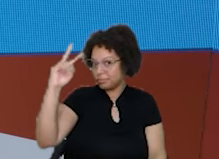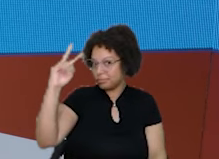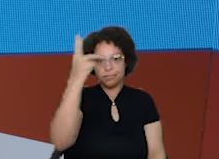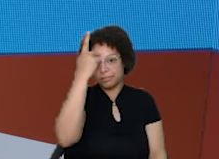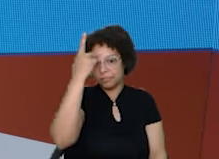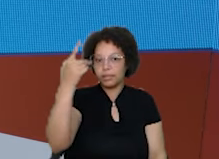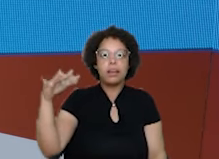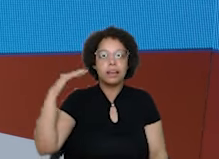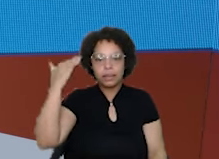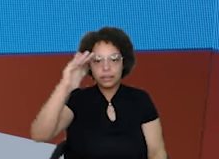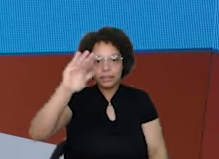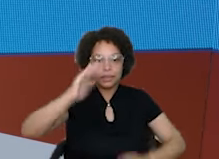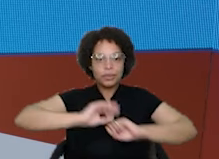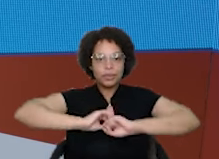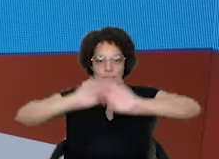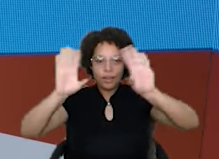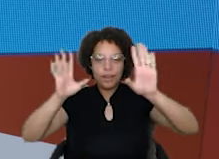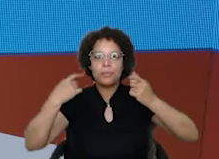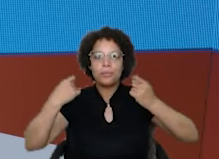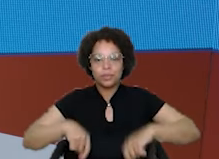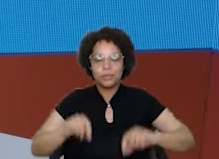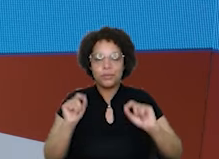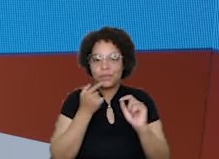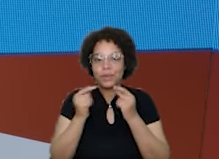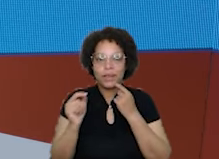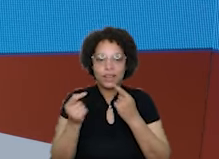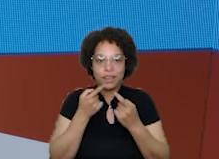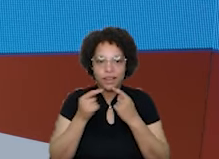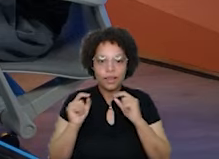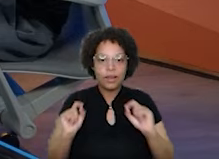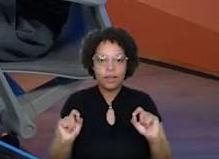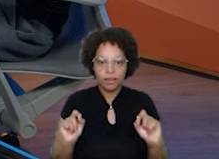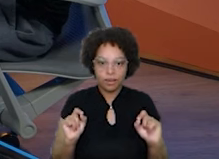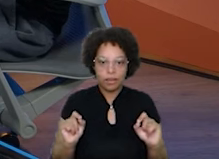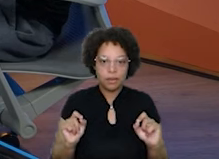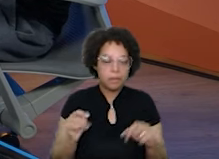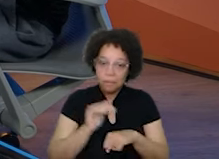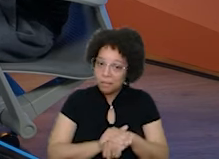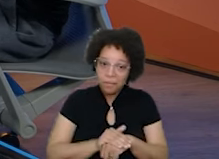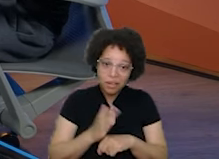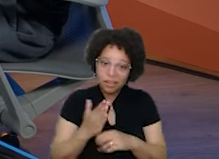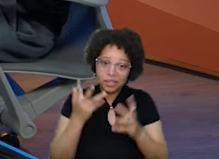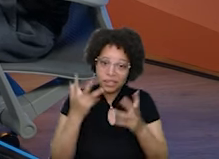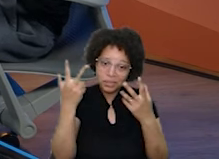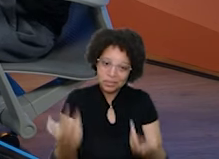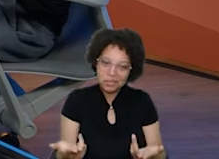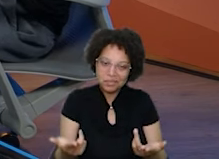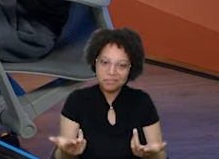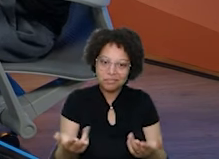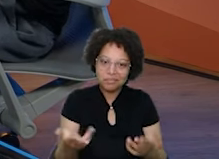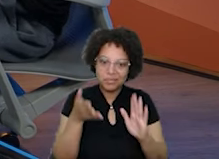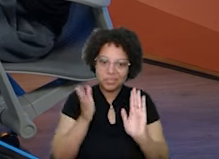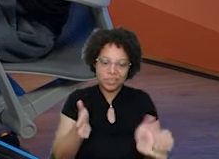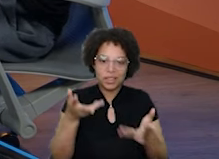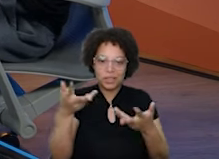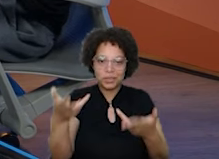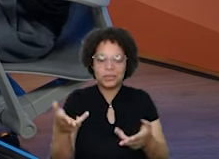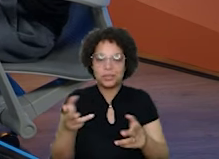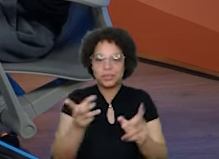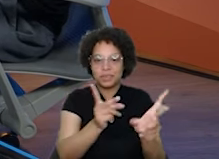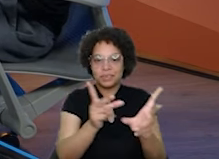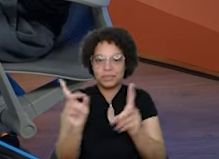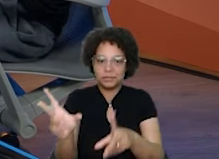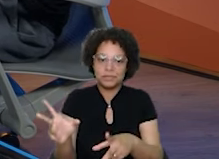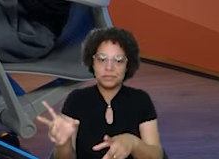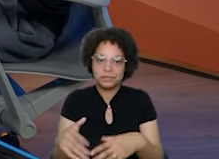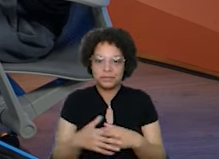entender que é o que ela tinha que falar nada mais do que ela já fala trazendo o Carisma que ela tem como vendedora e isso